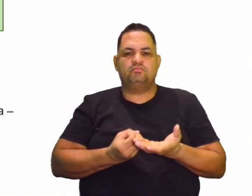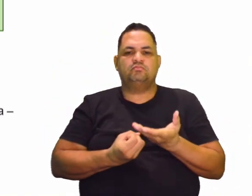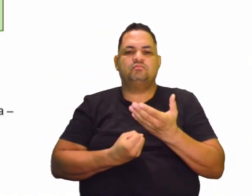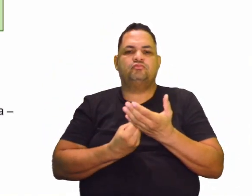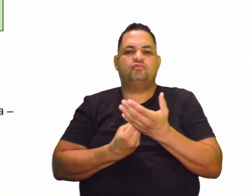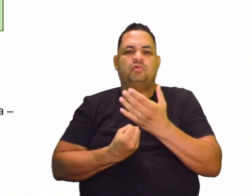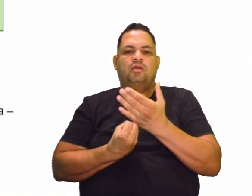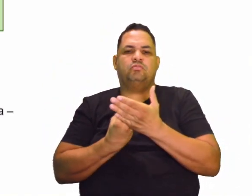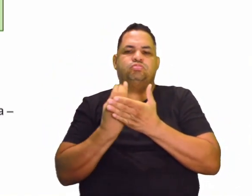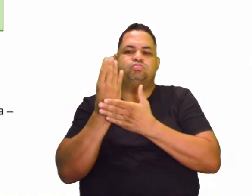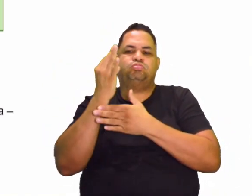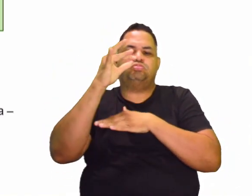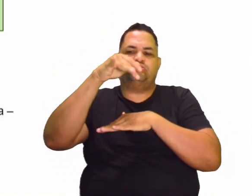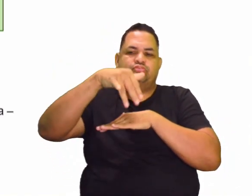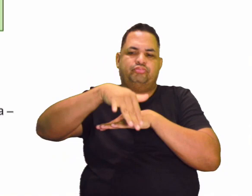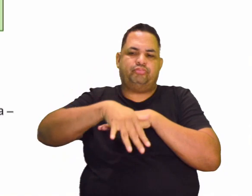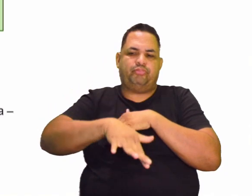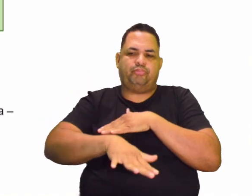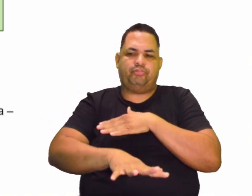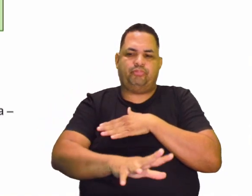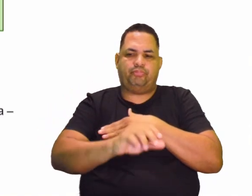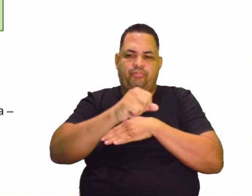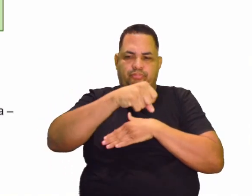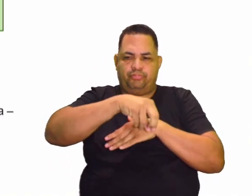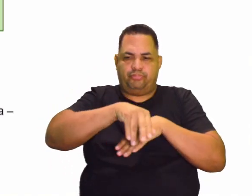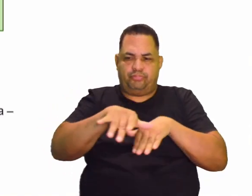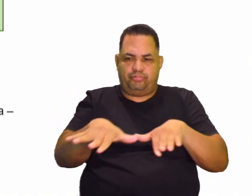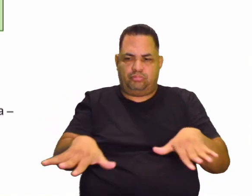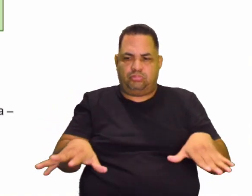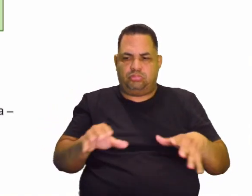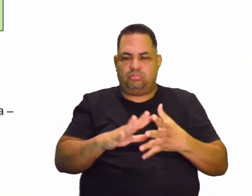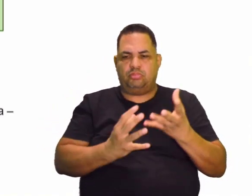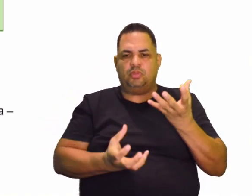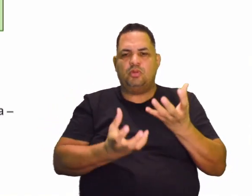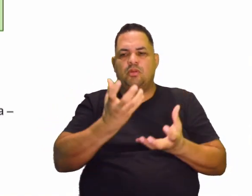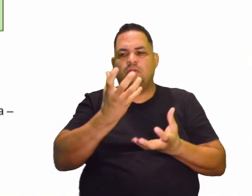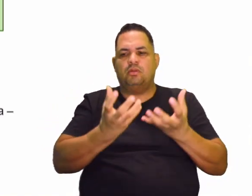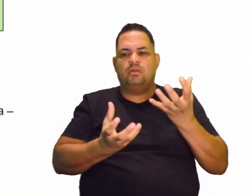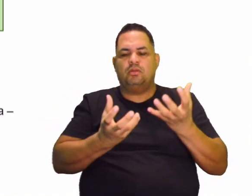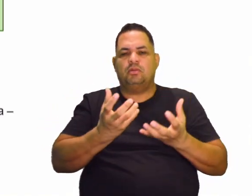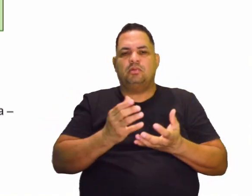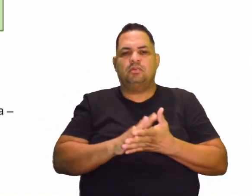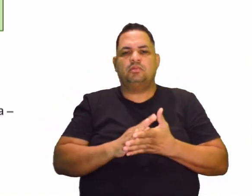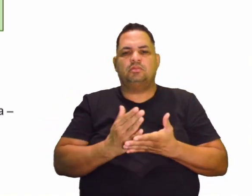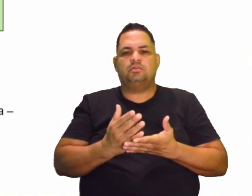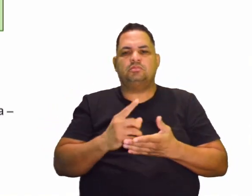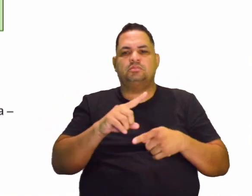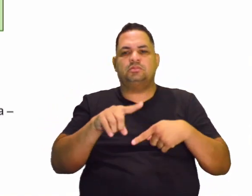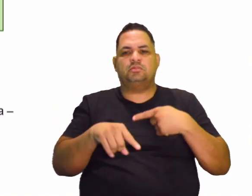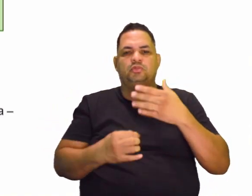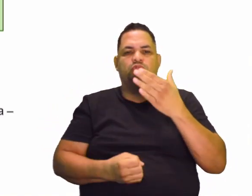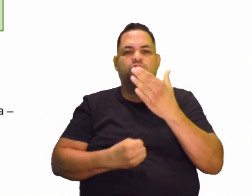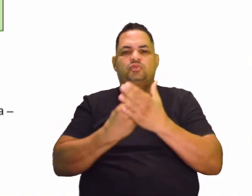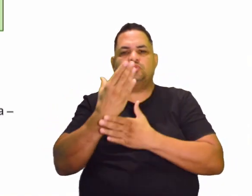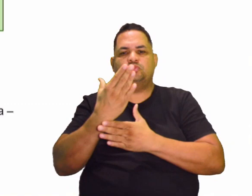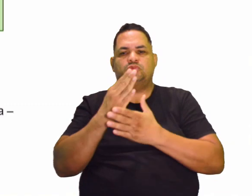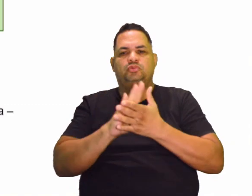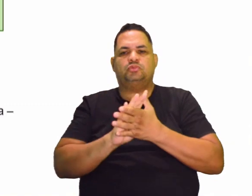no ano 79 depois de Cristo e redescoberta séculos depois, né? Foi revelada a